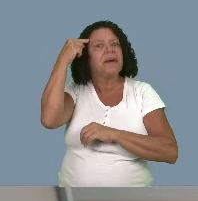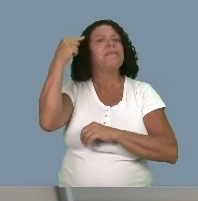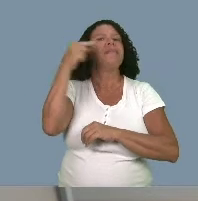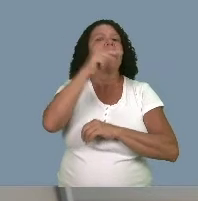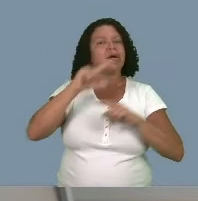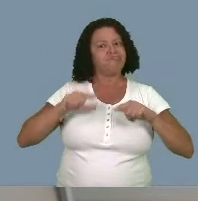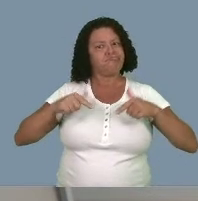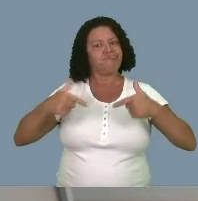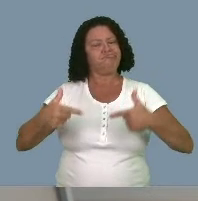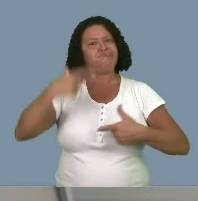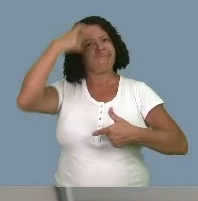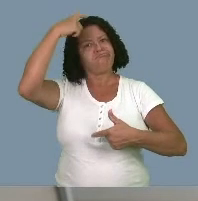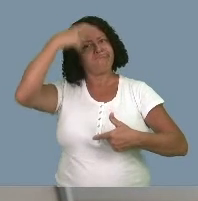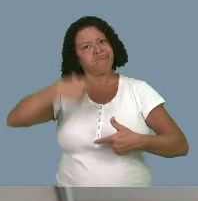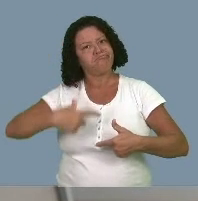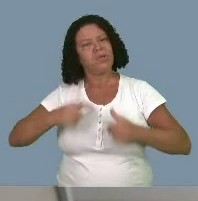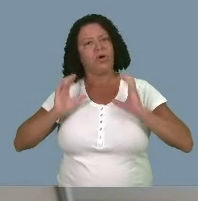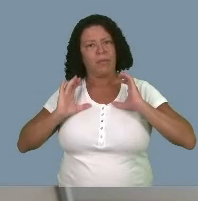atos,